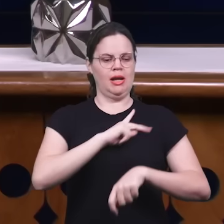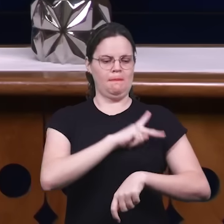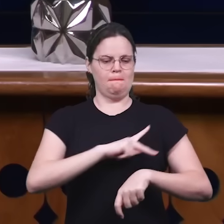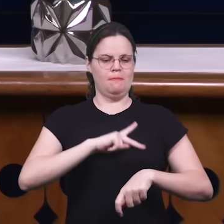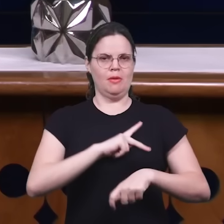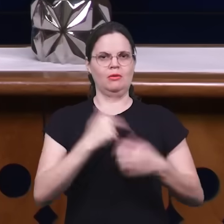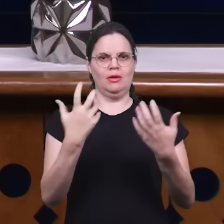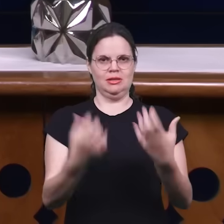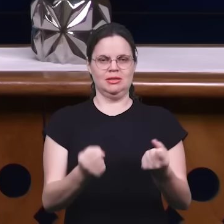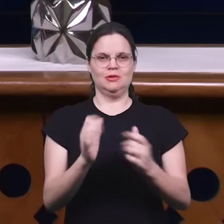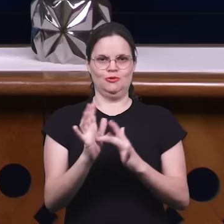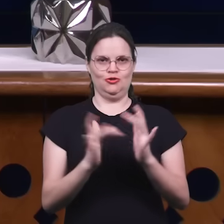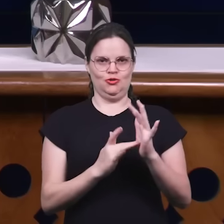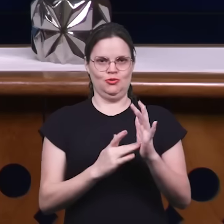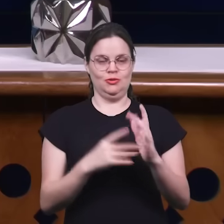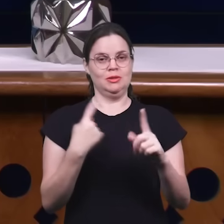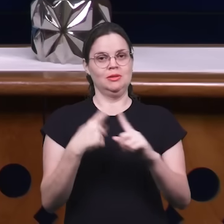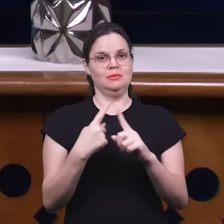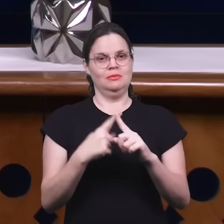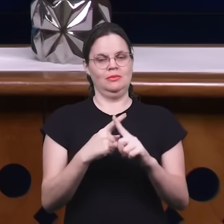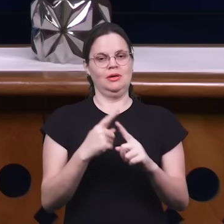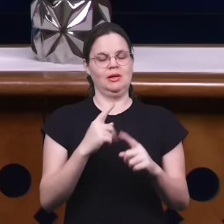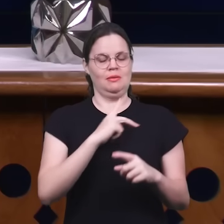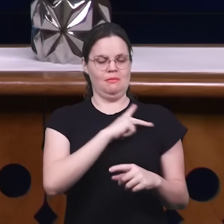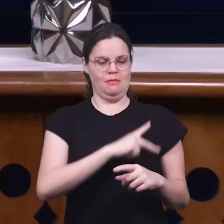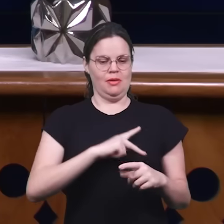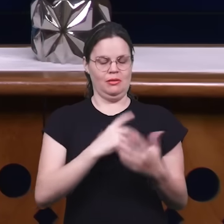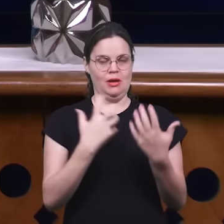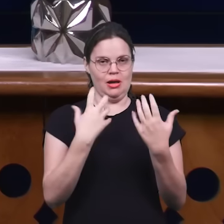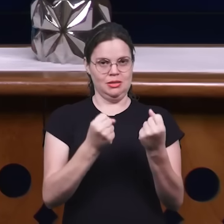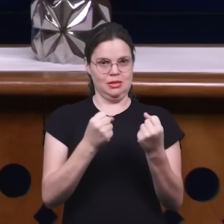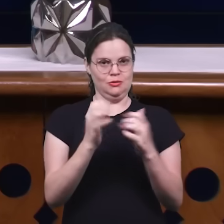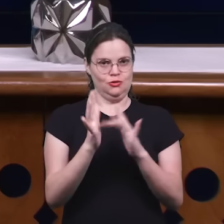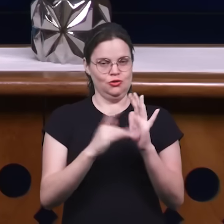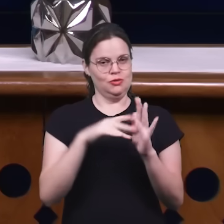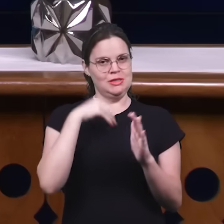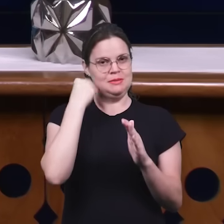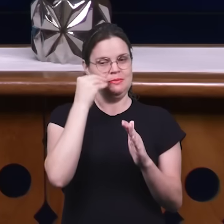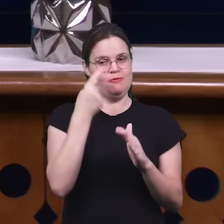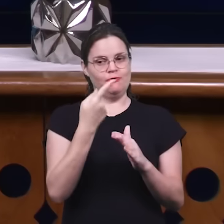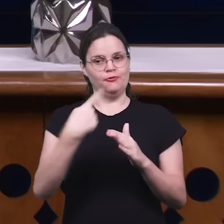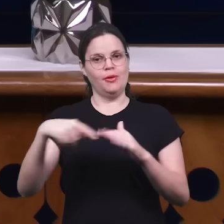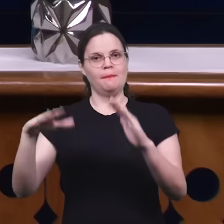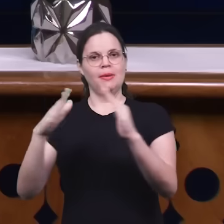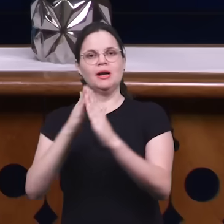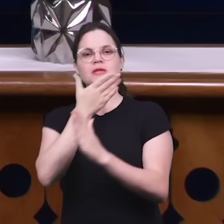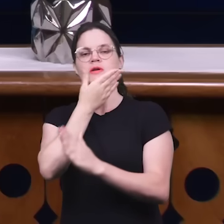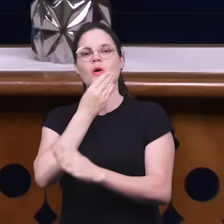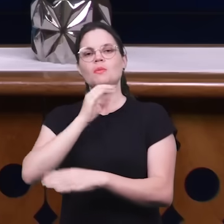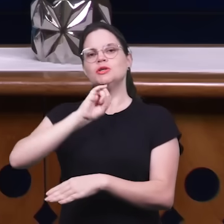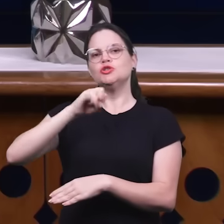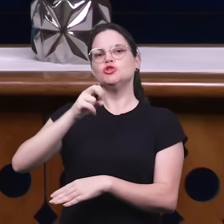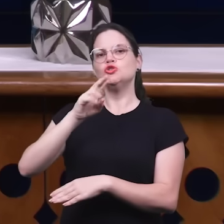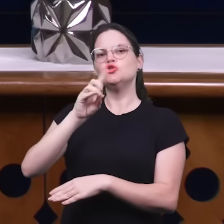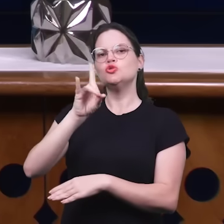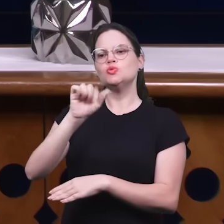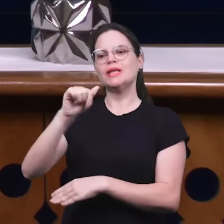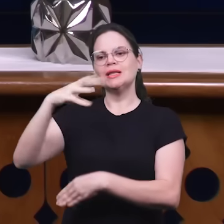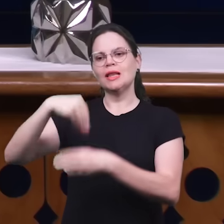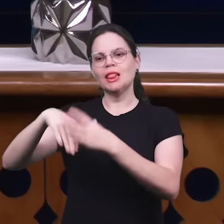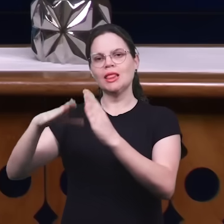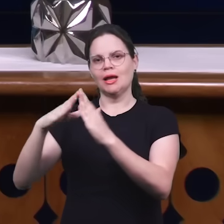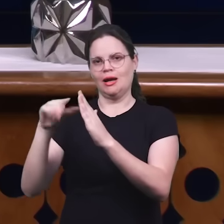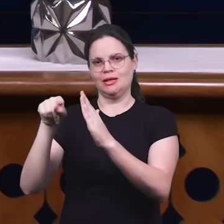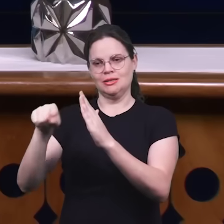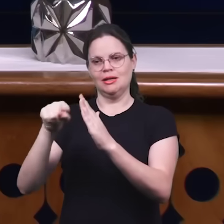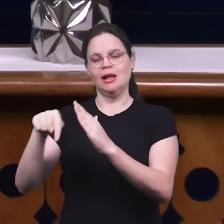Paulo. Ele estava orando, diz a palavra. E enquanto Paulo estava orando, Deus